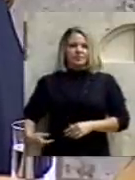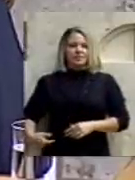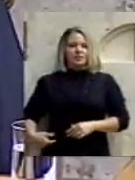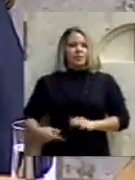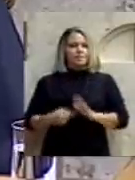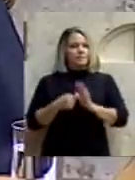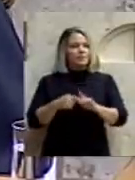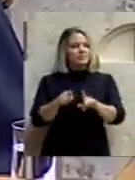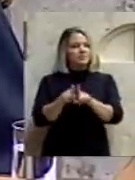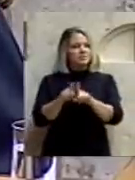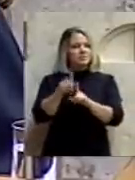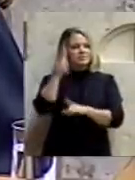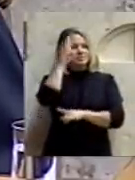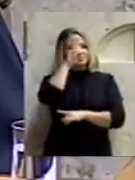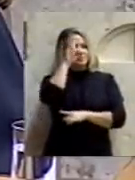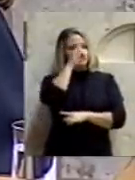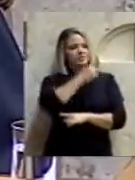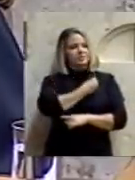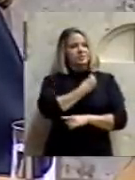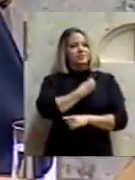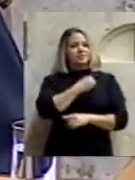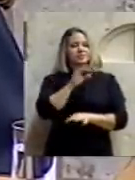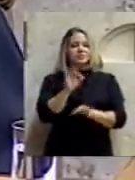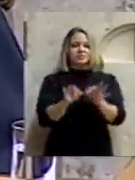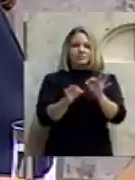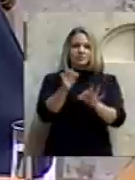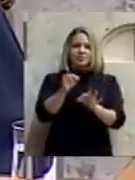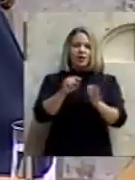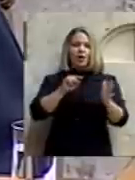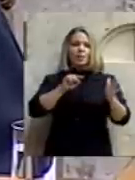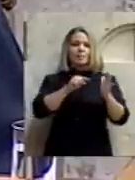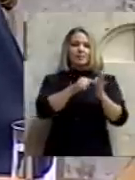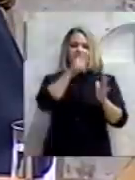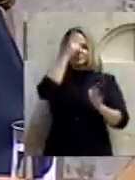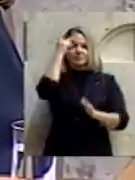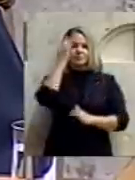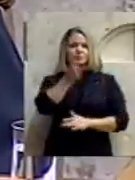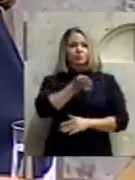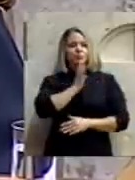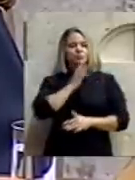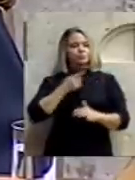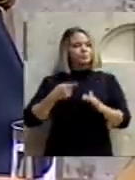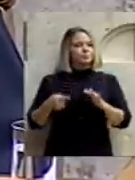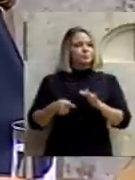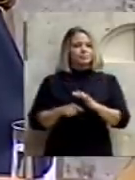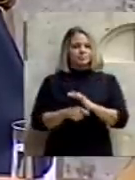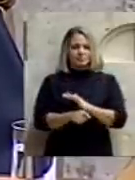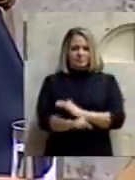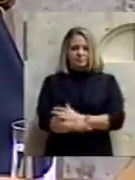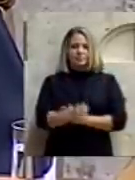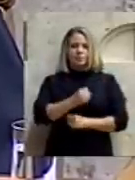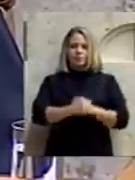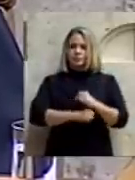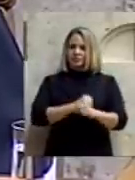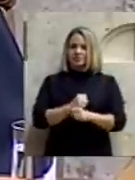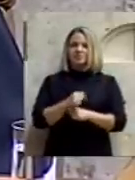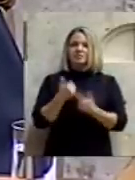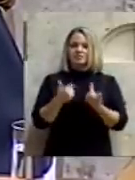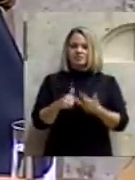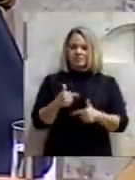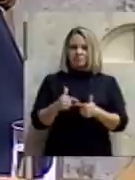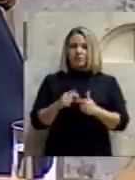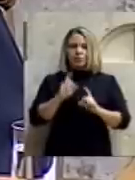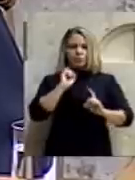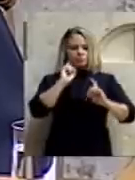história do Poder Judiciário brasileiro a marca do jurista conhecedor profundo dos vários ramos do direito, do